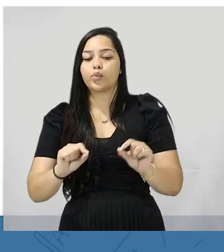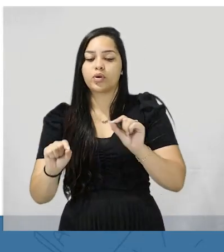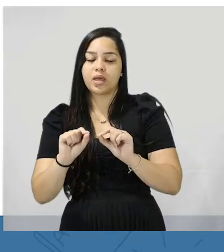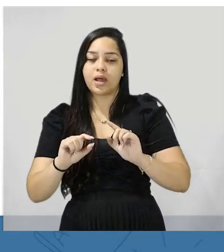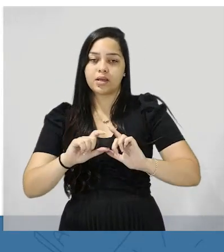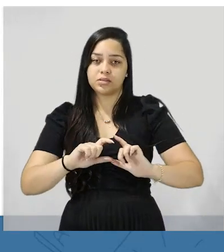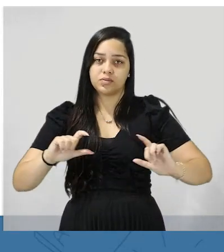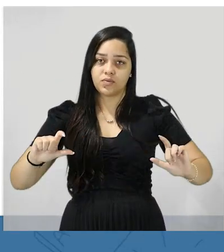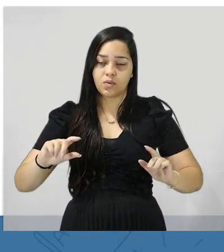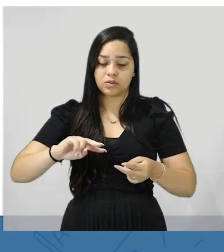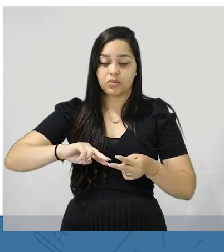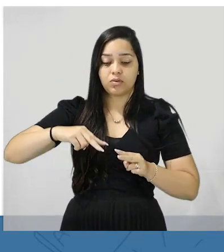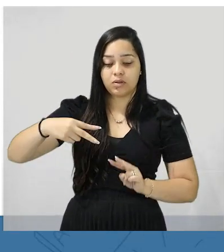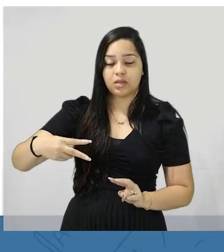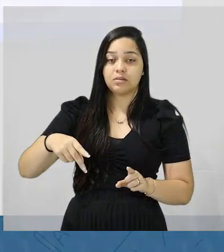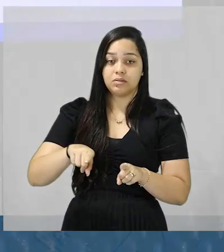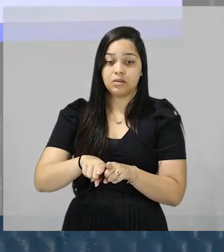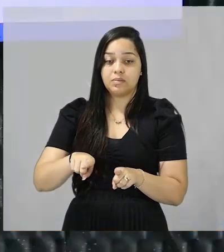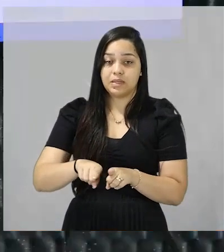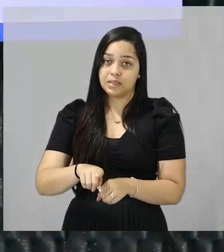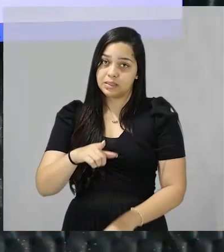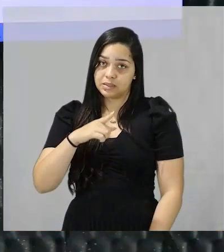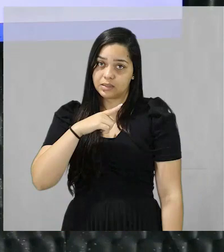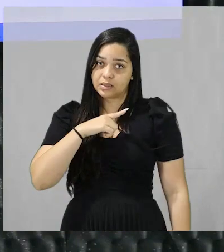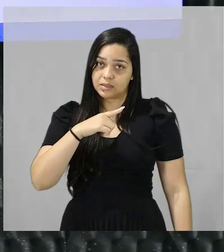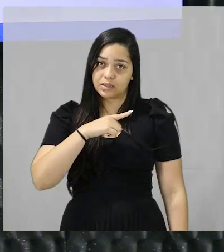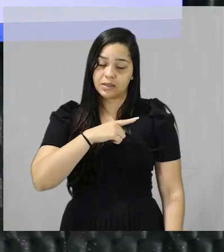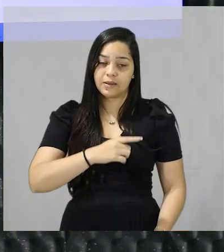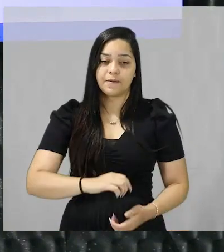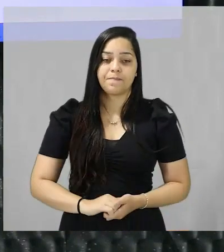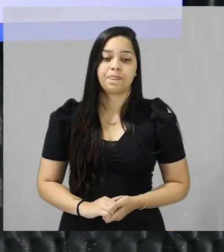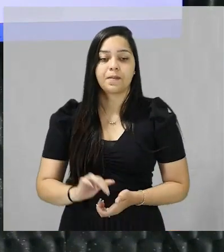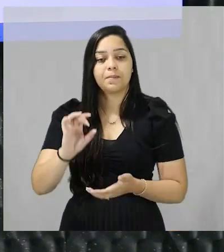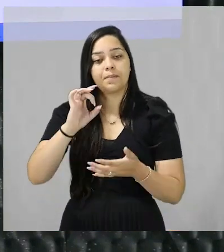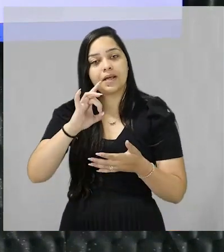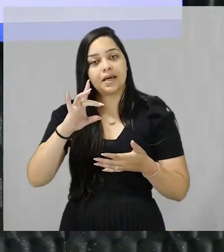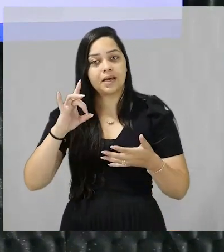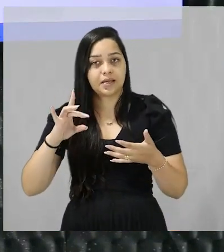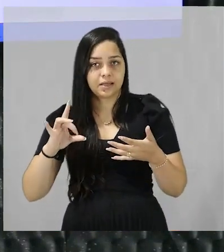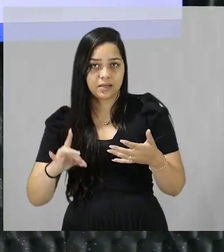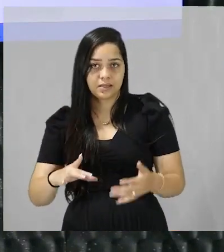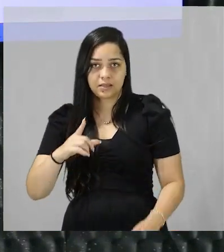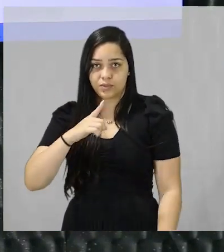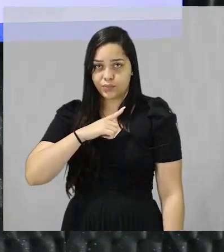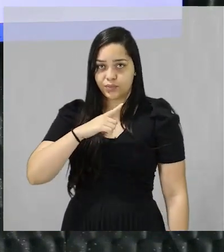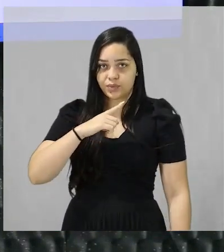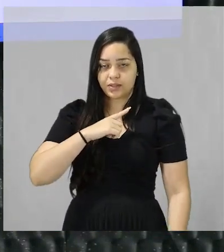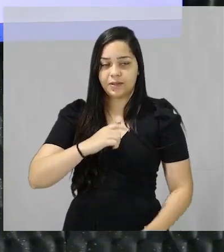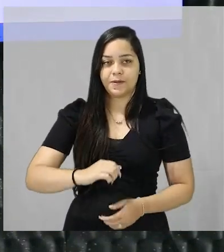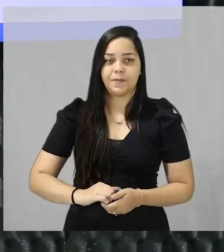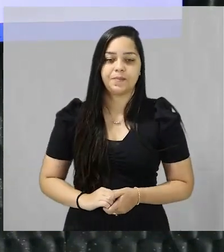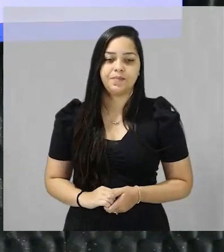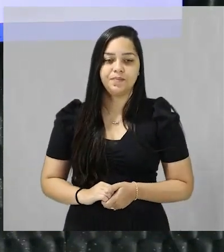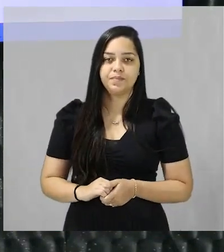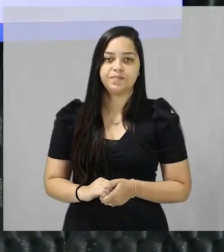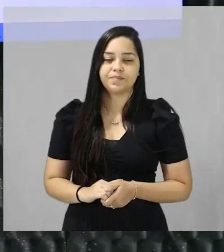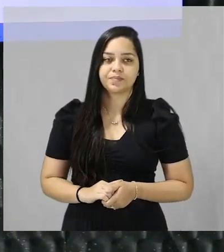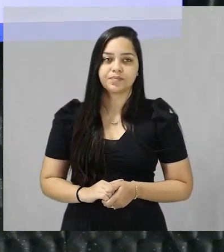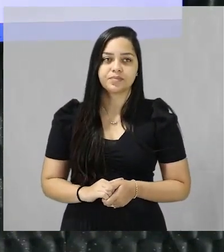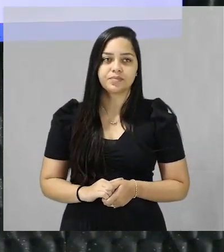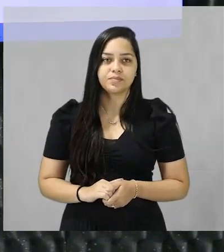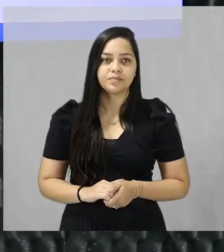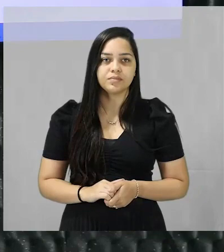fórmulas moleculares respectivas para cada um dos compostos, tá certo? Bom,